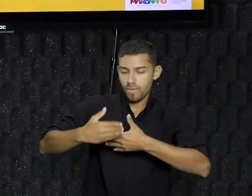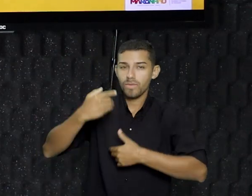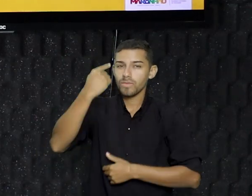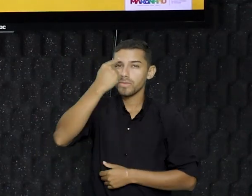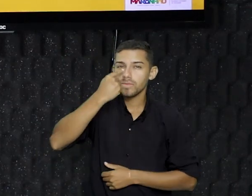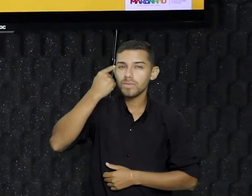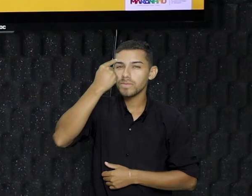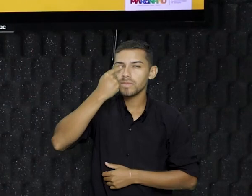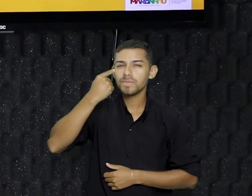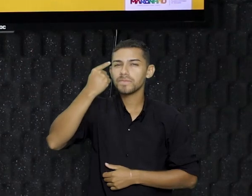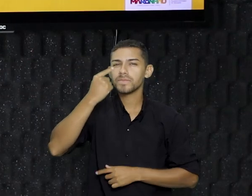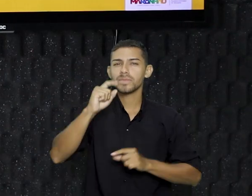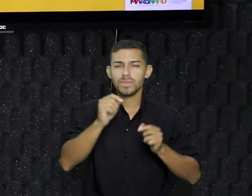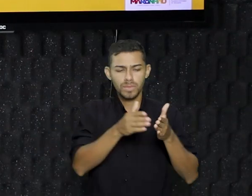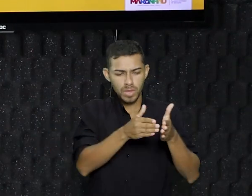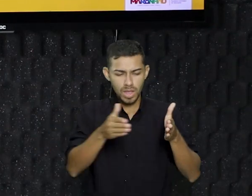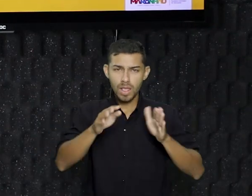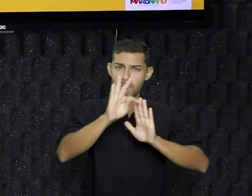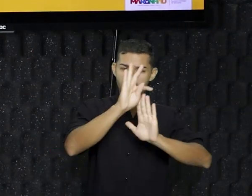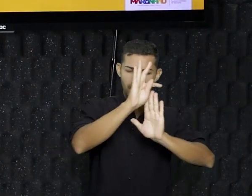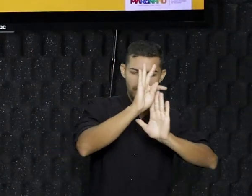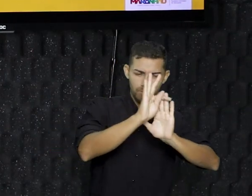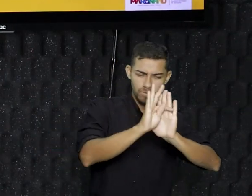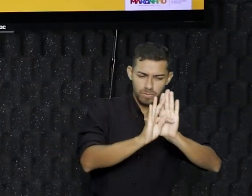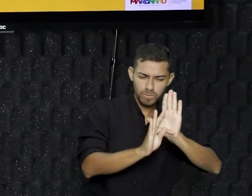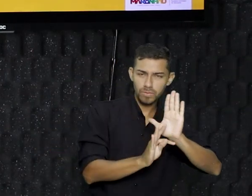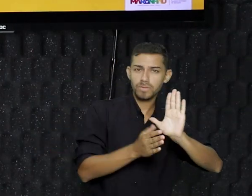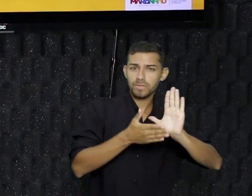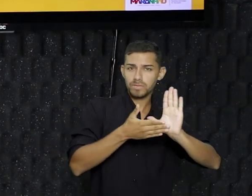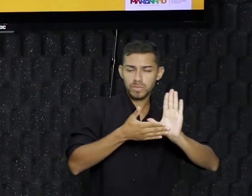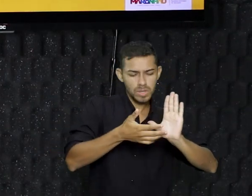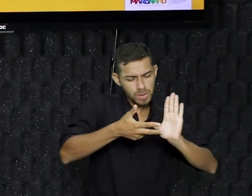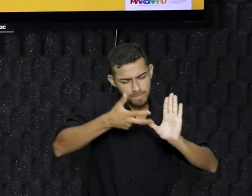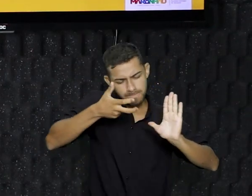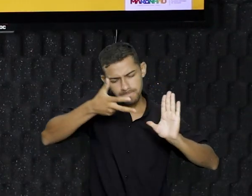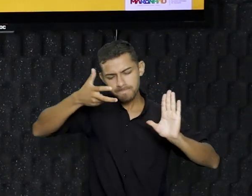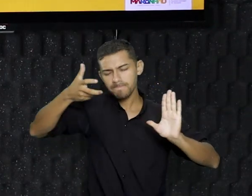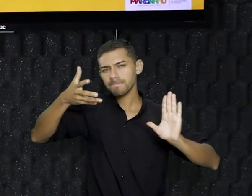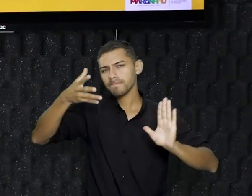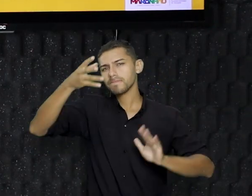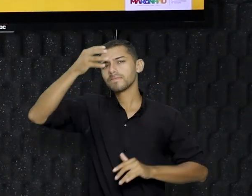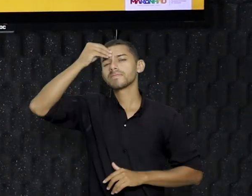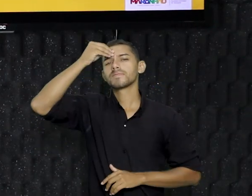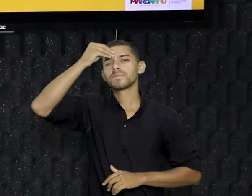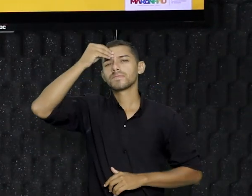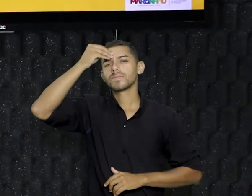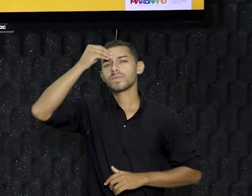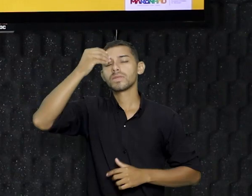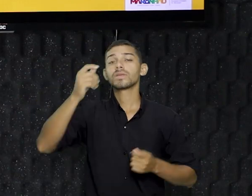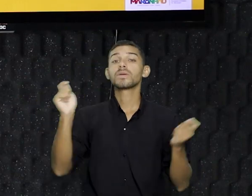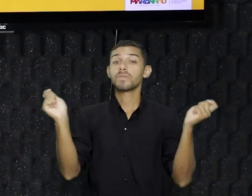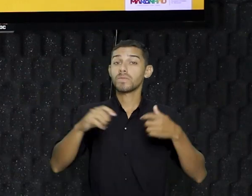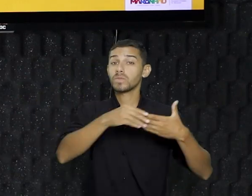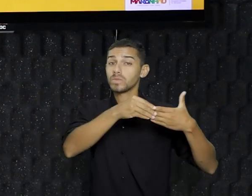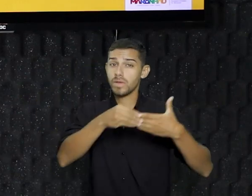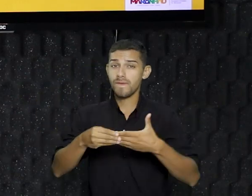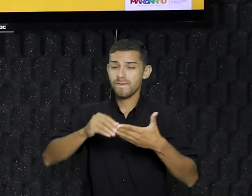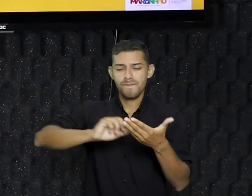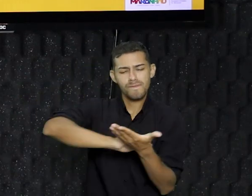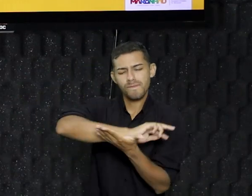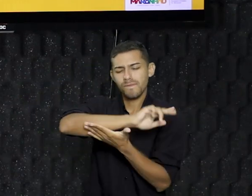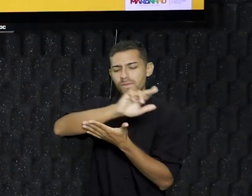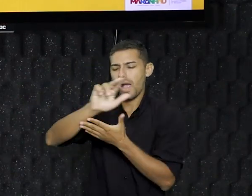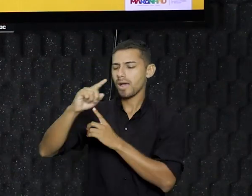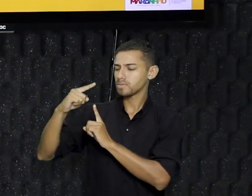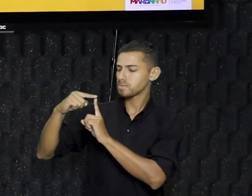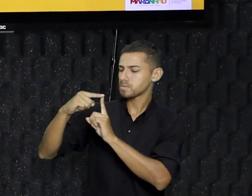ENEM através de textos de interpretação textual tá eu tenho trazido diversos tipos